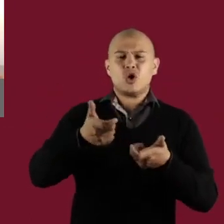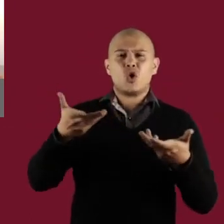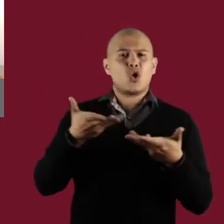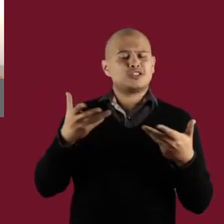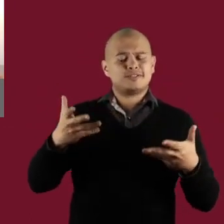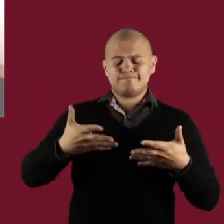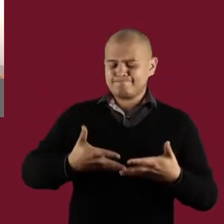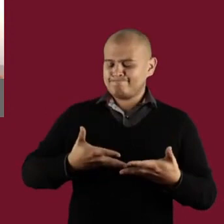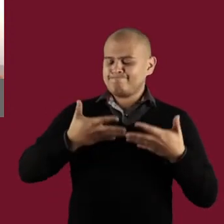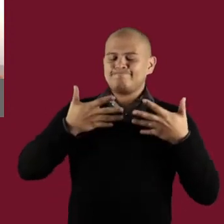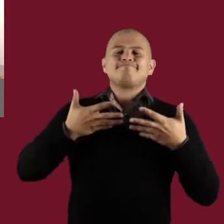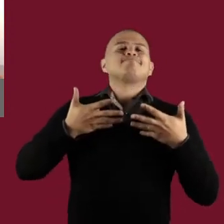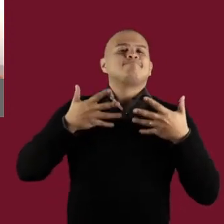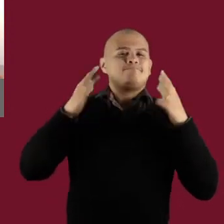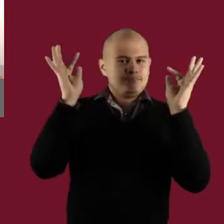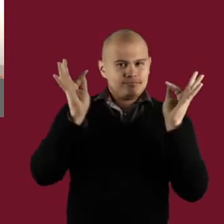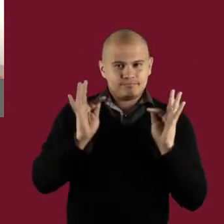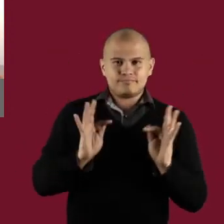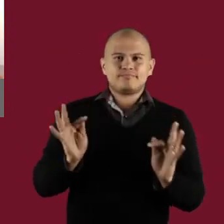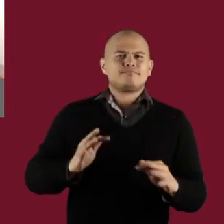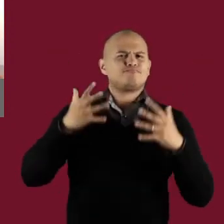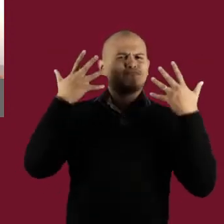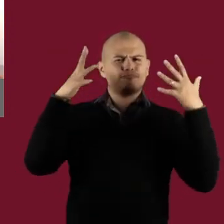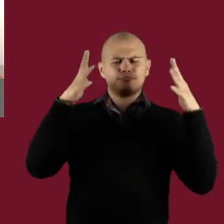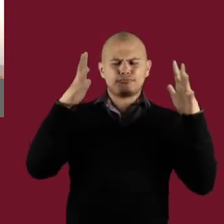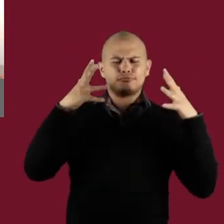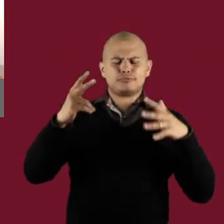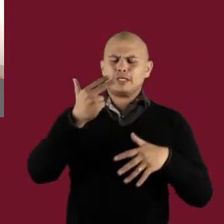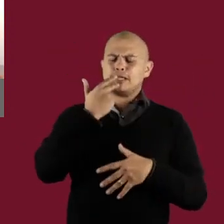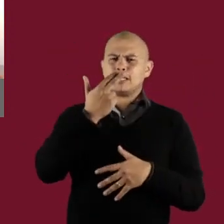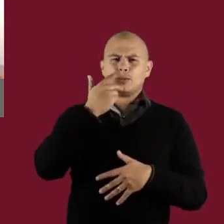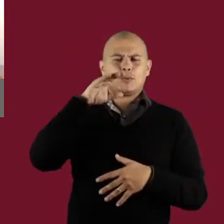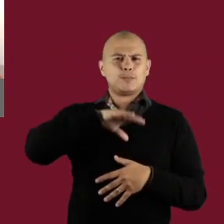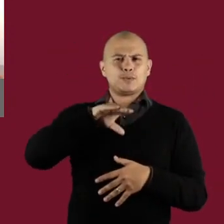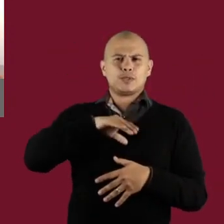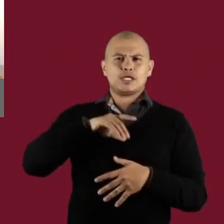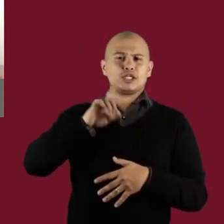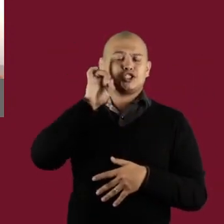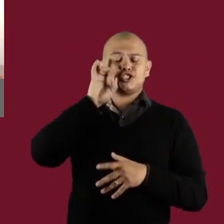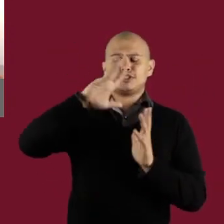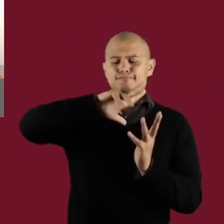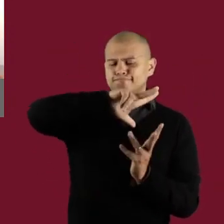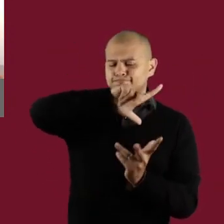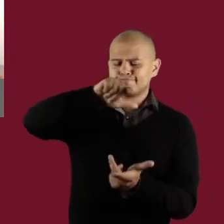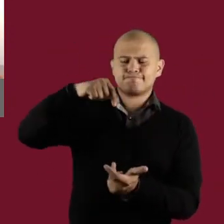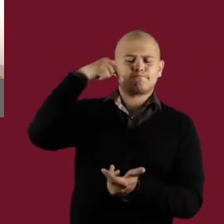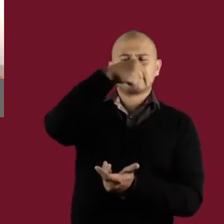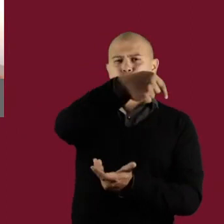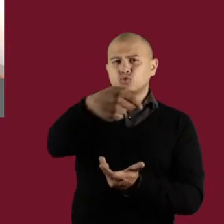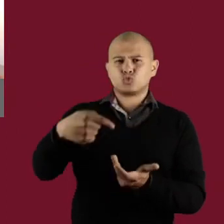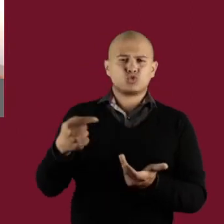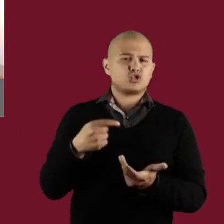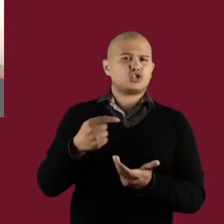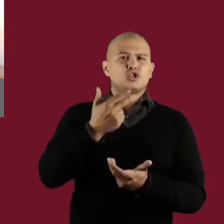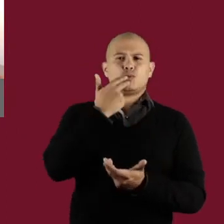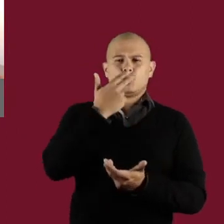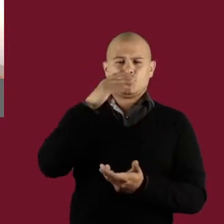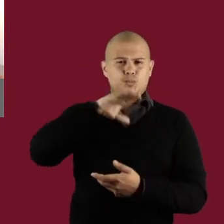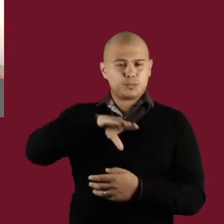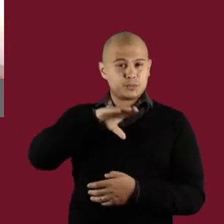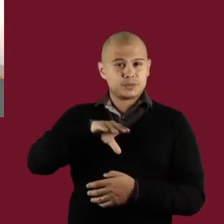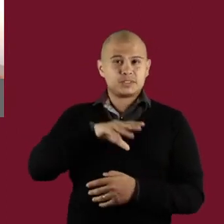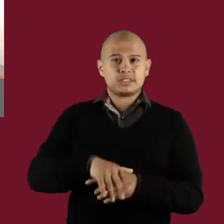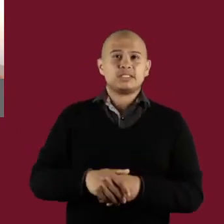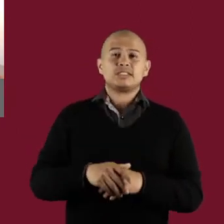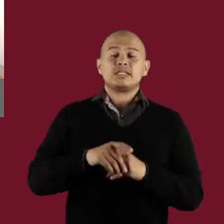nós, o dia de celebrar nossa língua, agora Dia Mundial da Língua Portuguesa, desde que a Unesco, enfim, instituiu